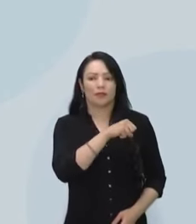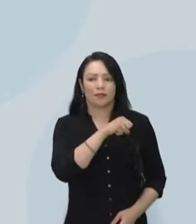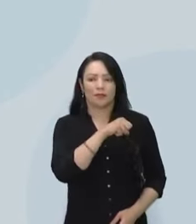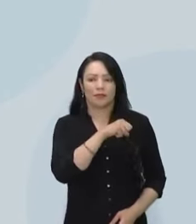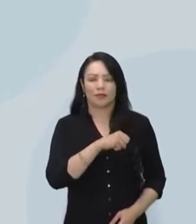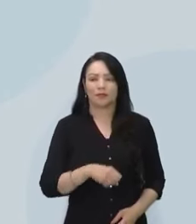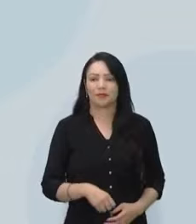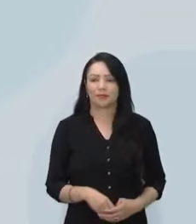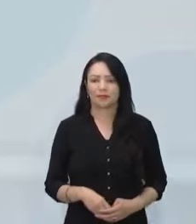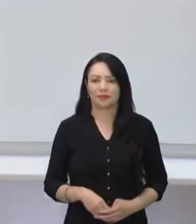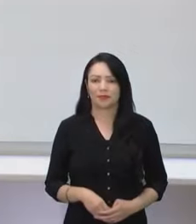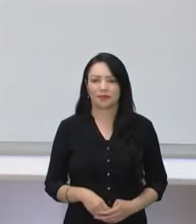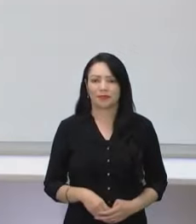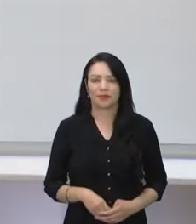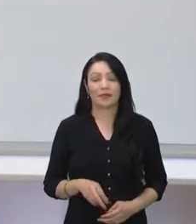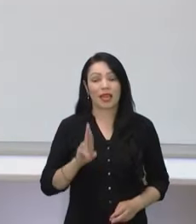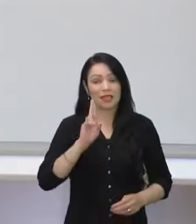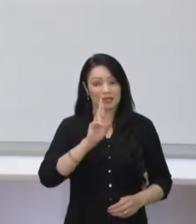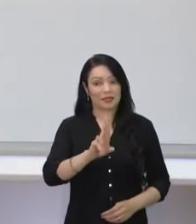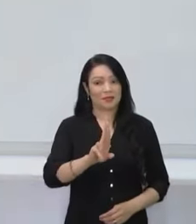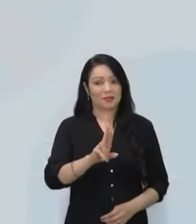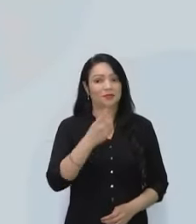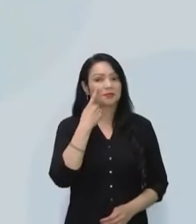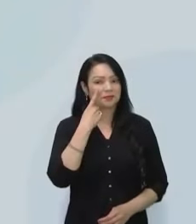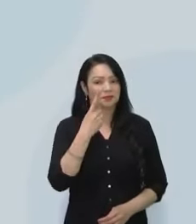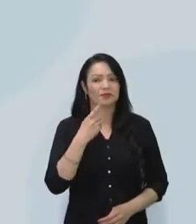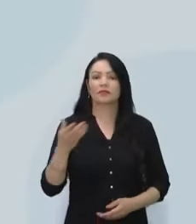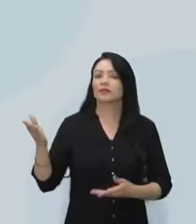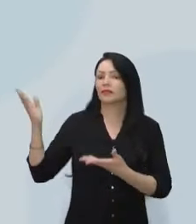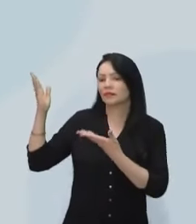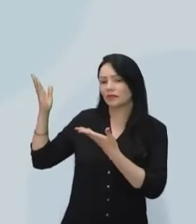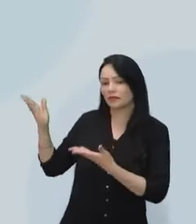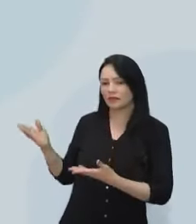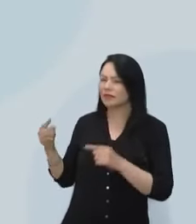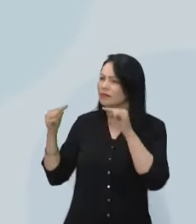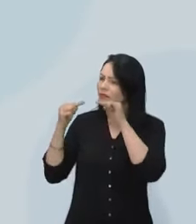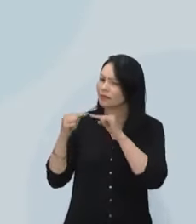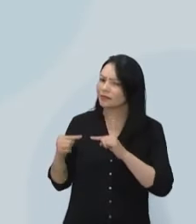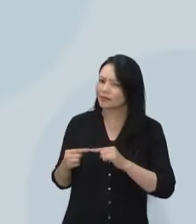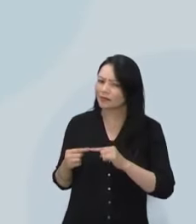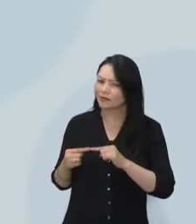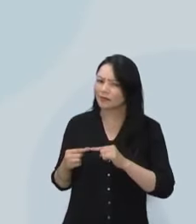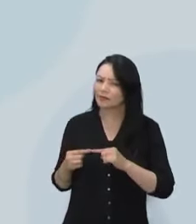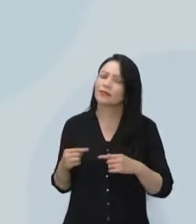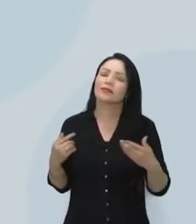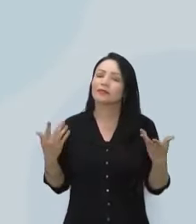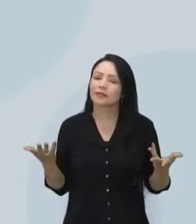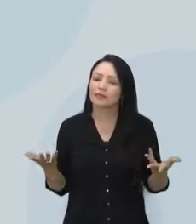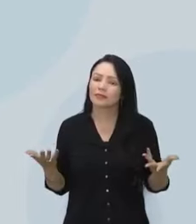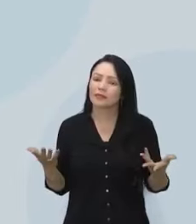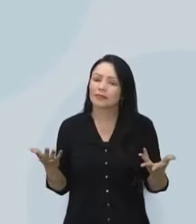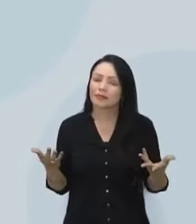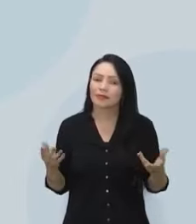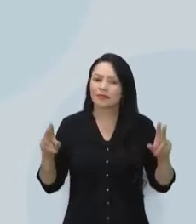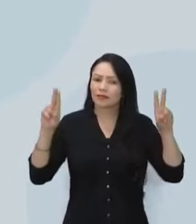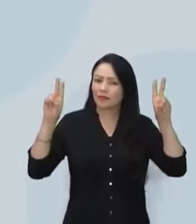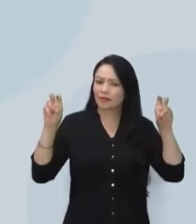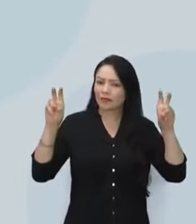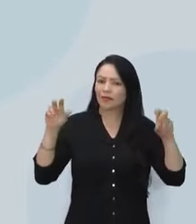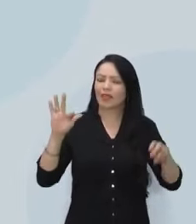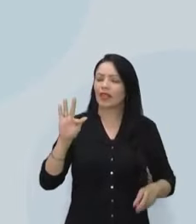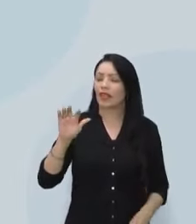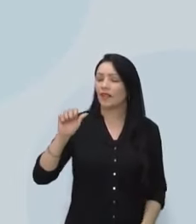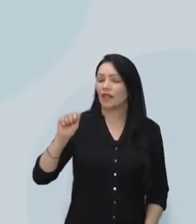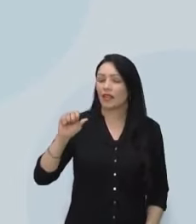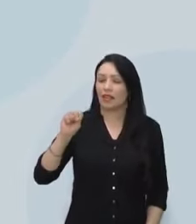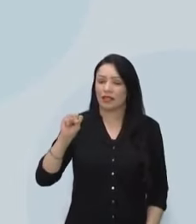ok? Vamos então agora à resposta para a gente ver qual dessas alternativas se encaixa. As aspas do fascinado, ela funcionou para